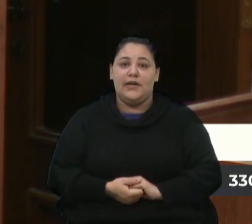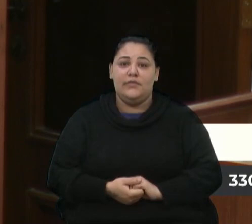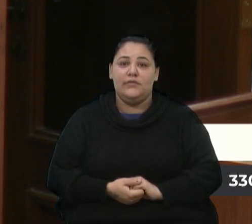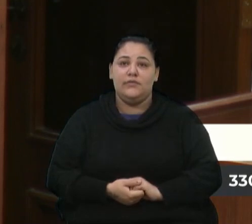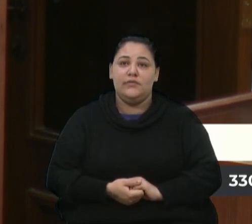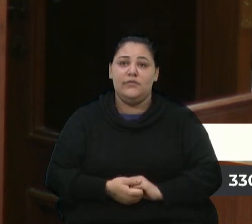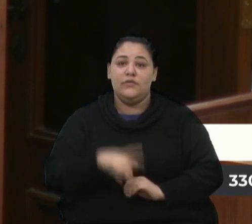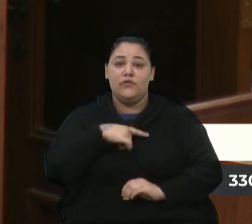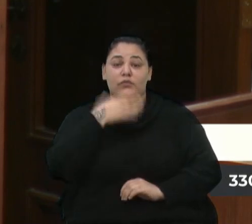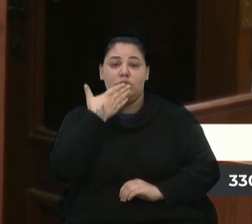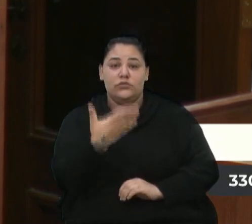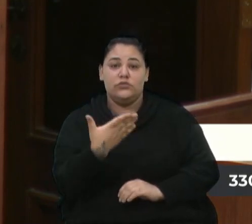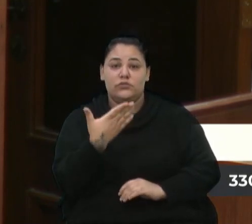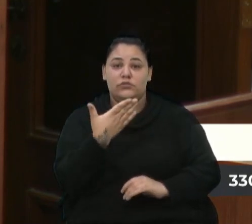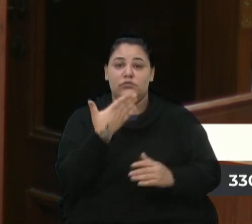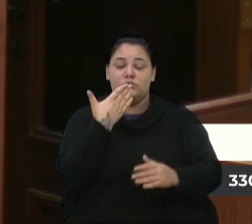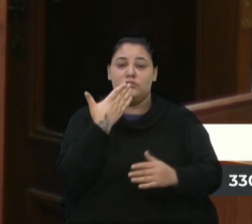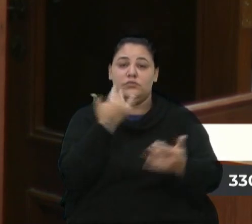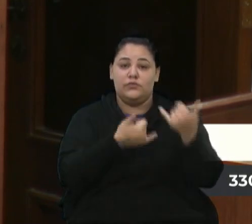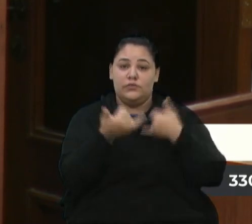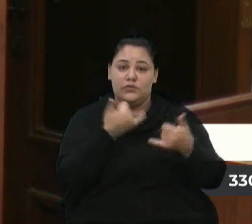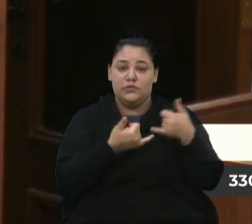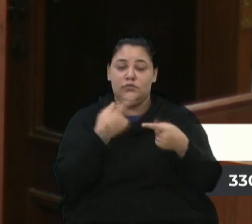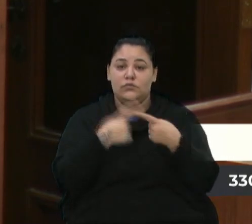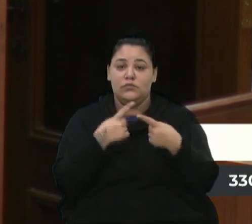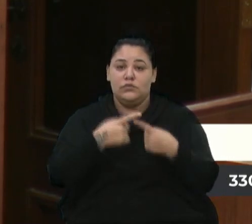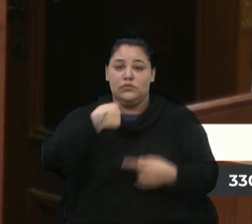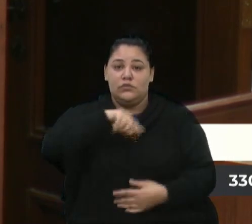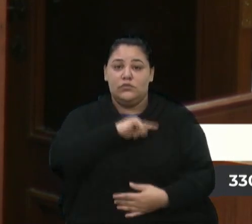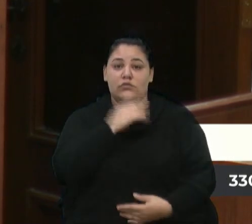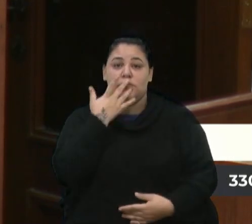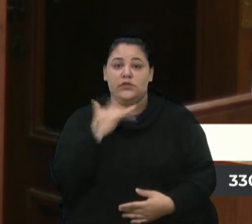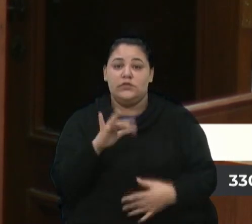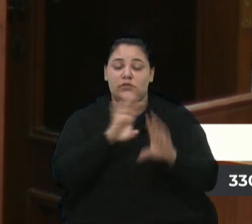de informações, porque as nossas crianças